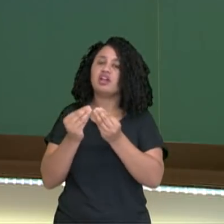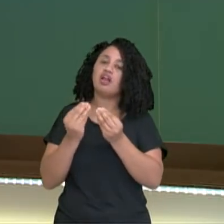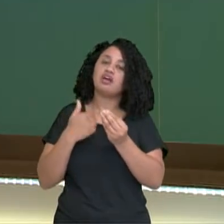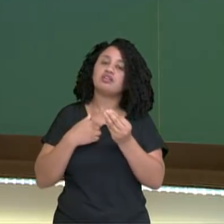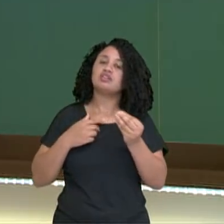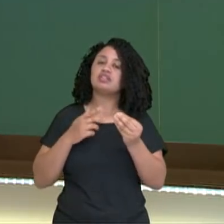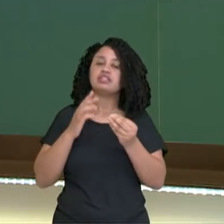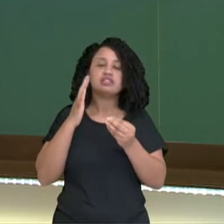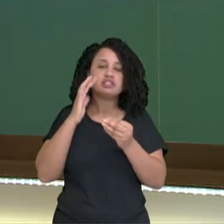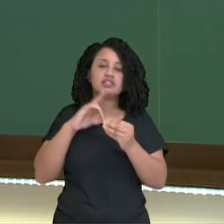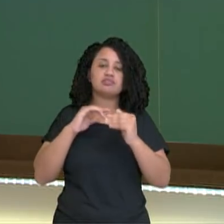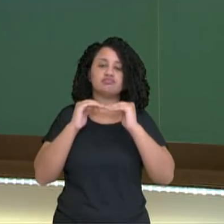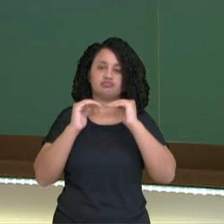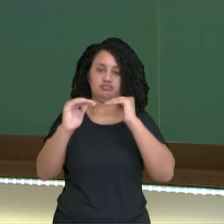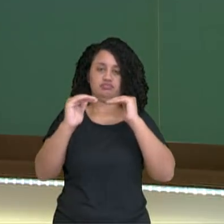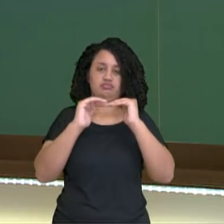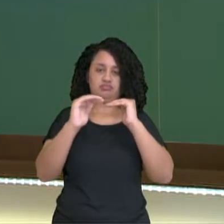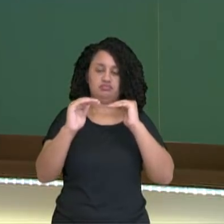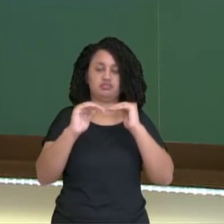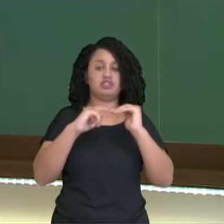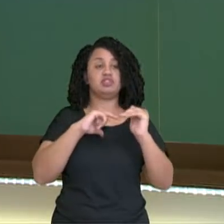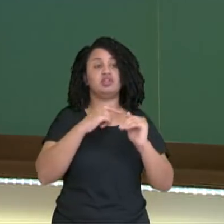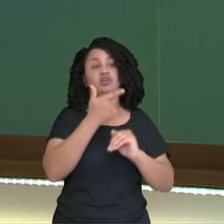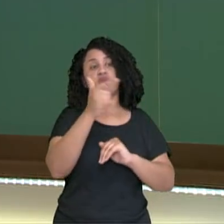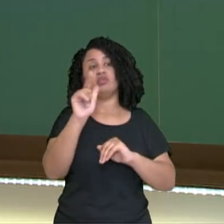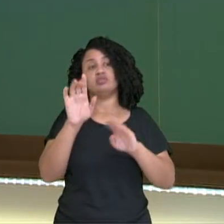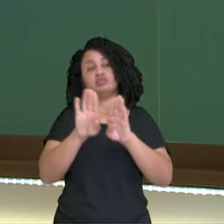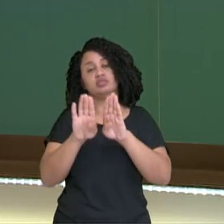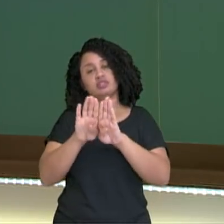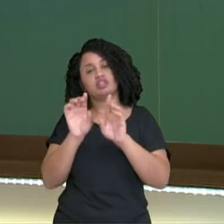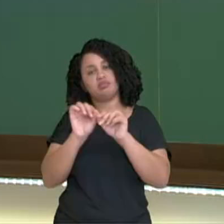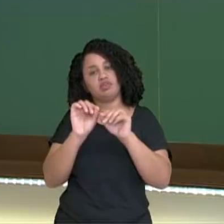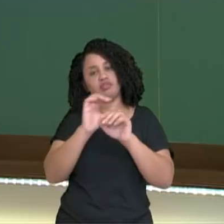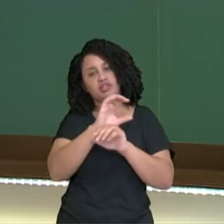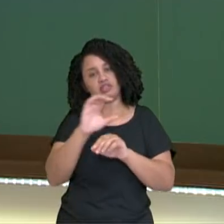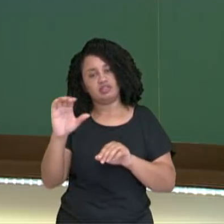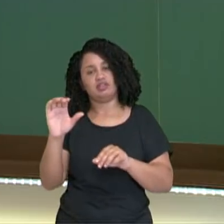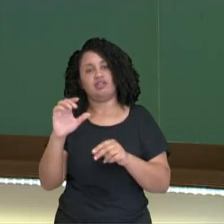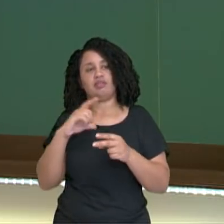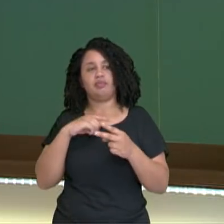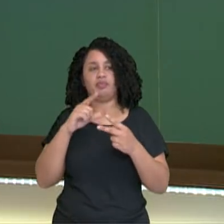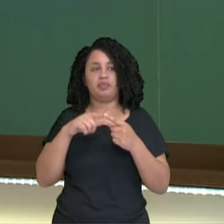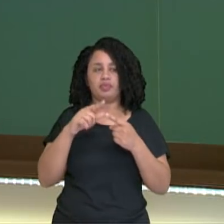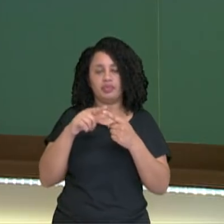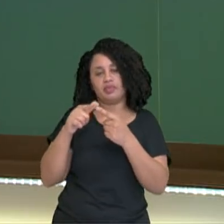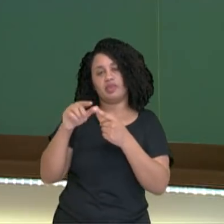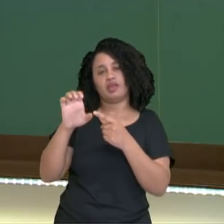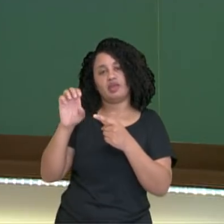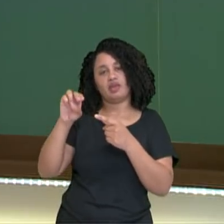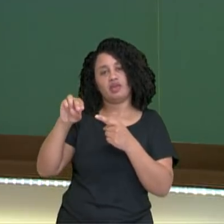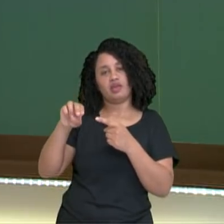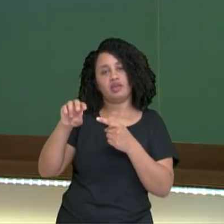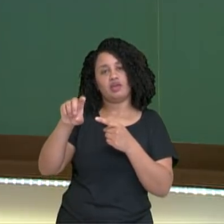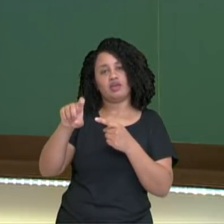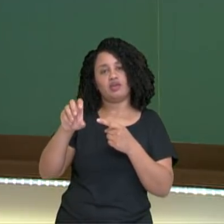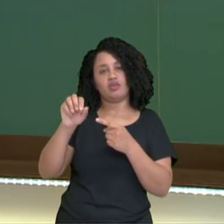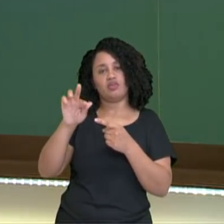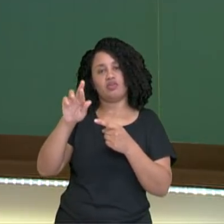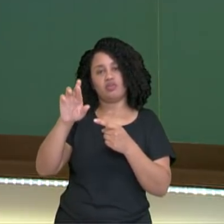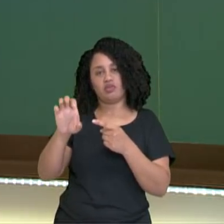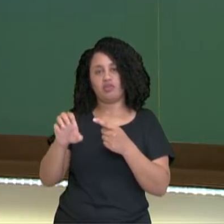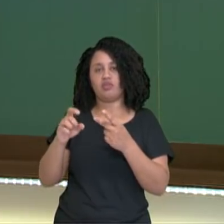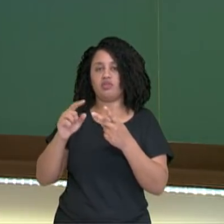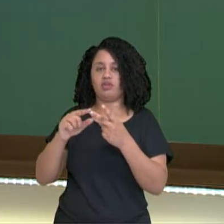químicos que também formam cadeias, como o enxofre, silício e o fósforo. No entanto, são cadeias curtas, não tem